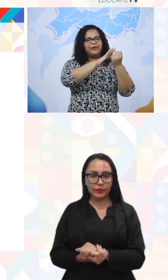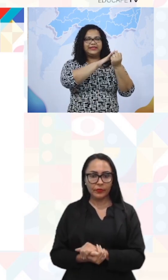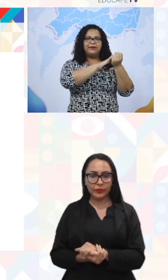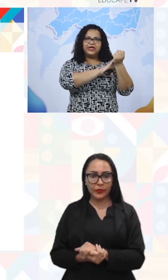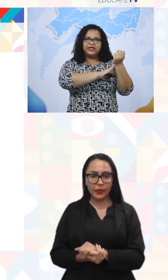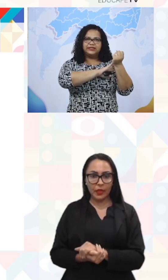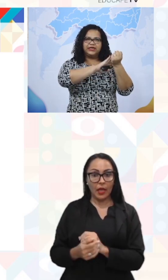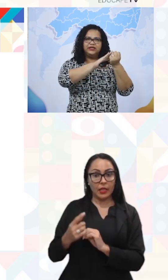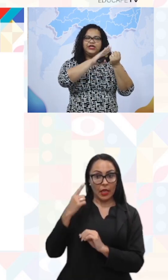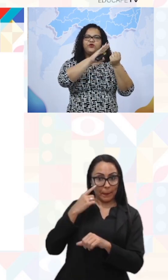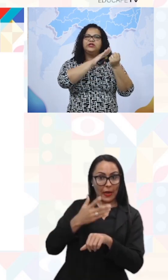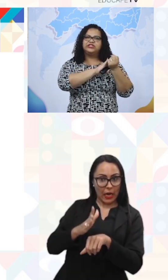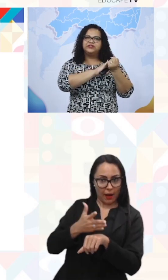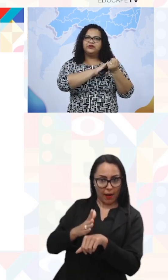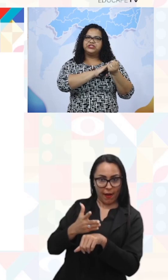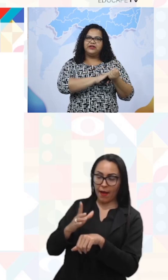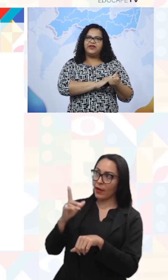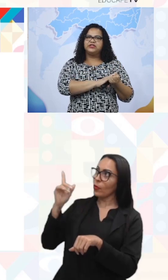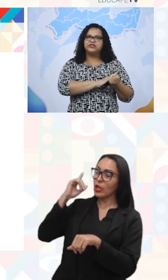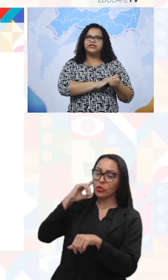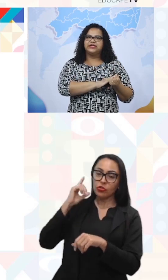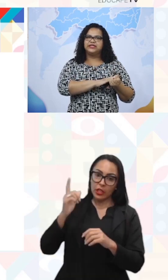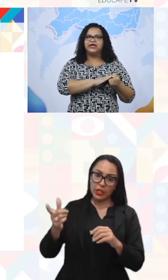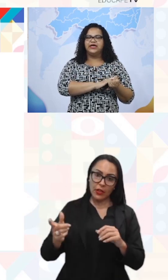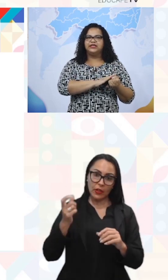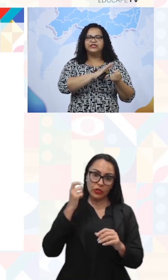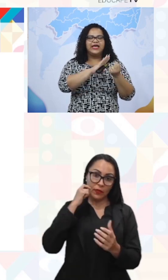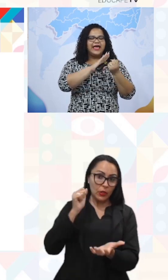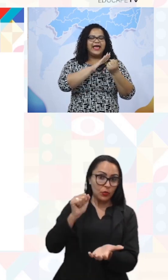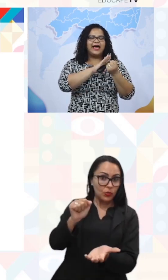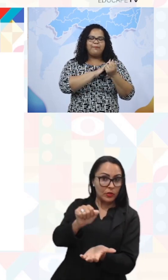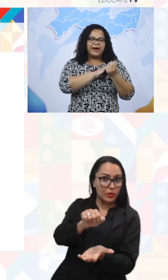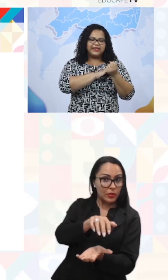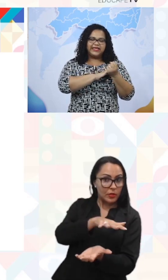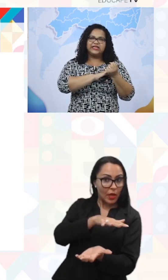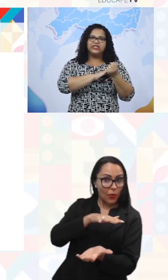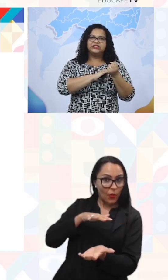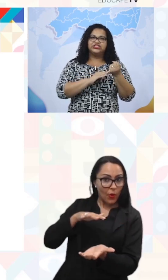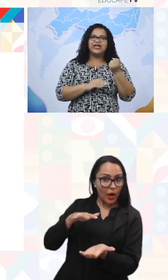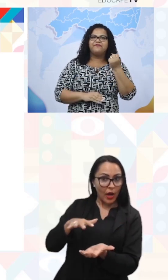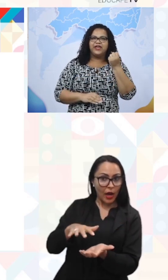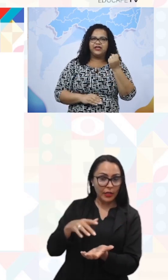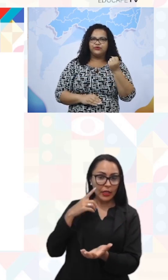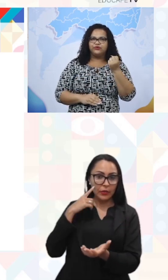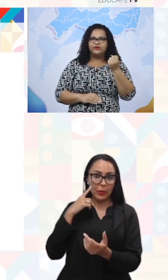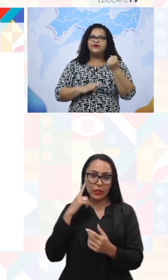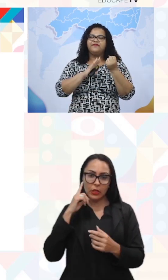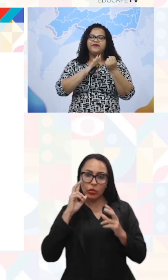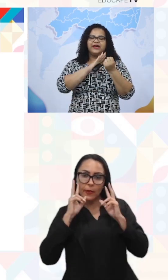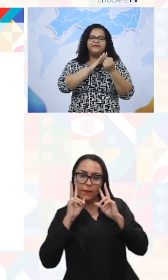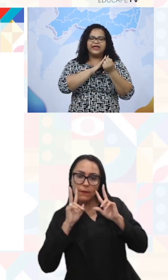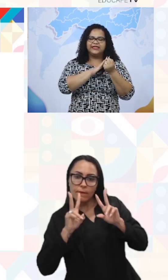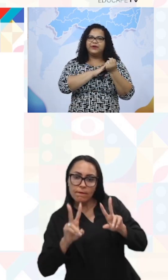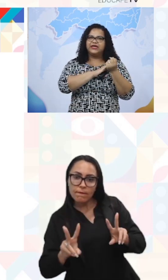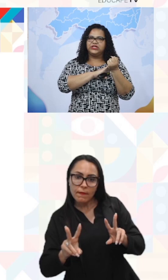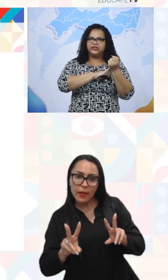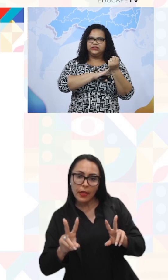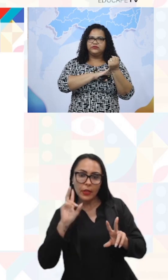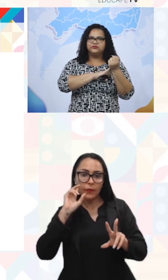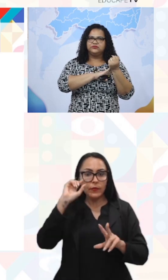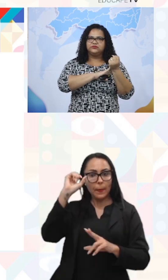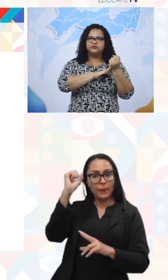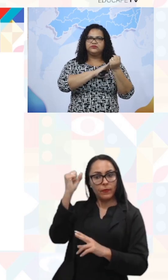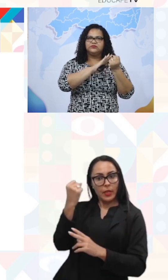essa parte é branca, tá? E quando a gente for escrever em escrita de sinais, a parte que a gente está vendo fica virada para a